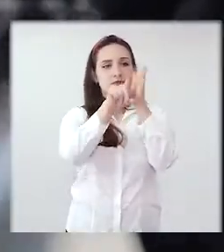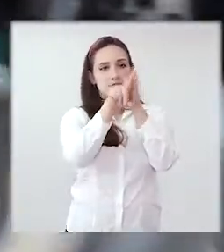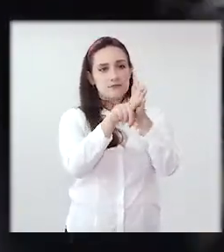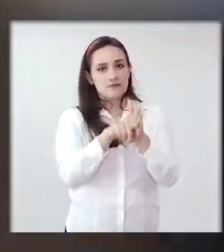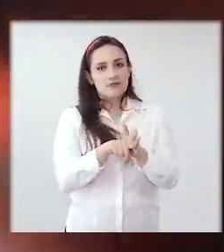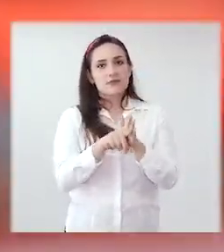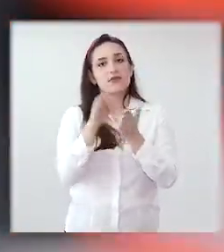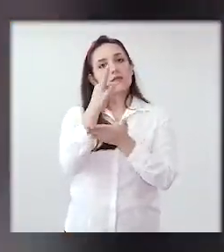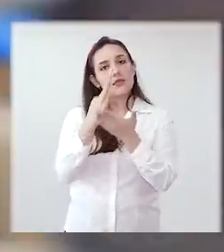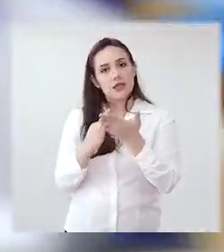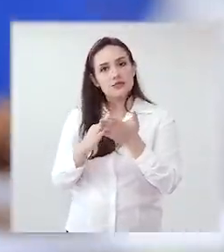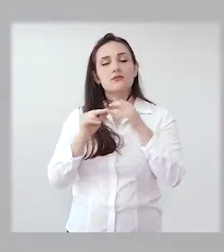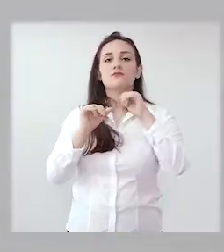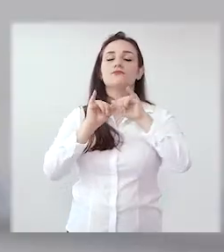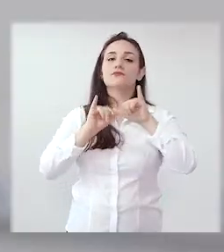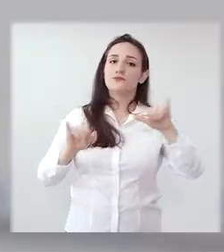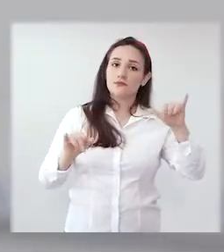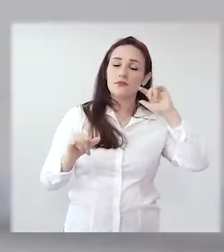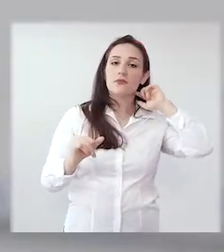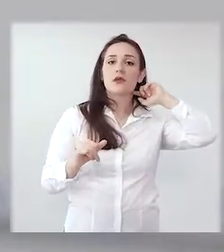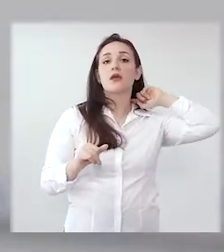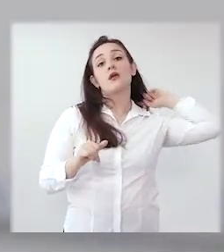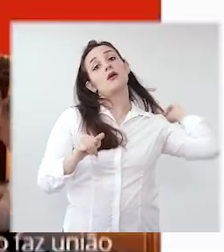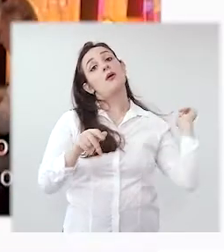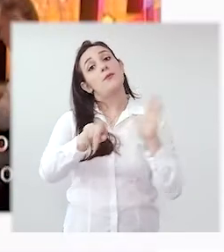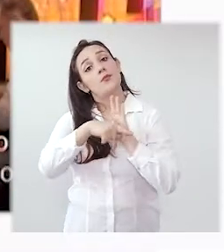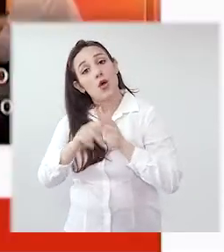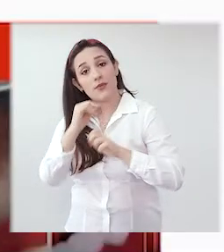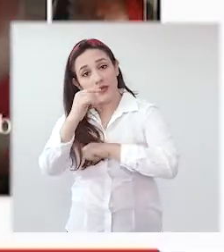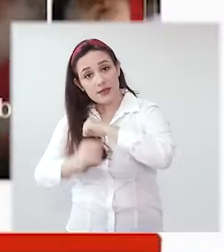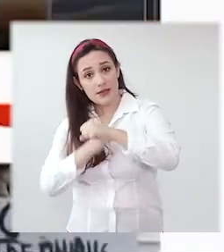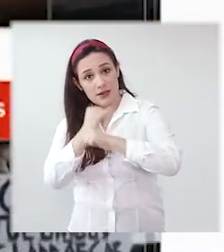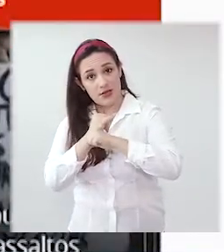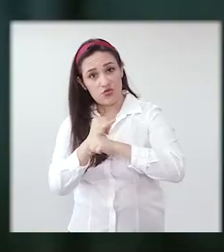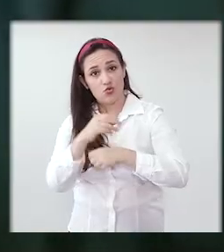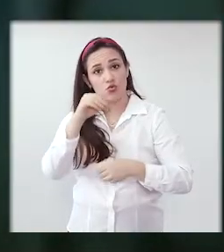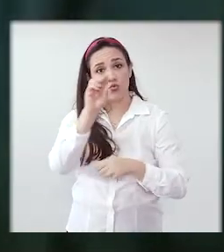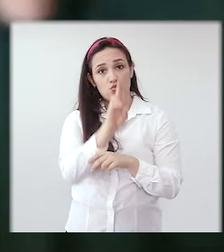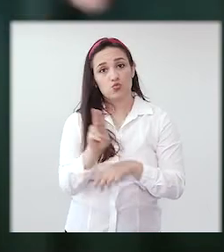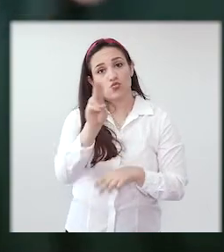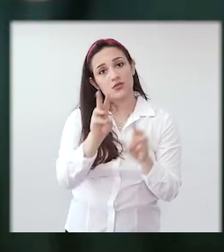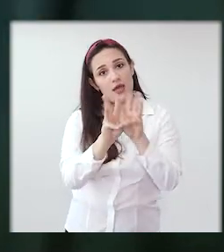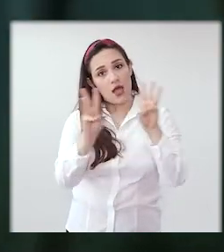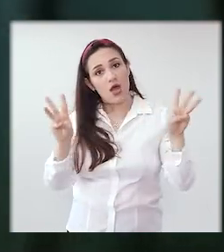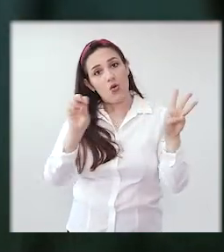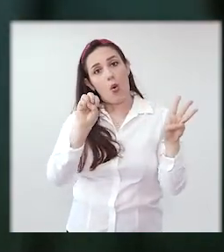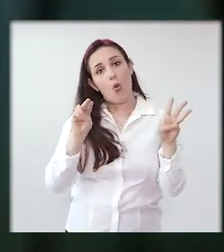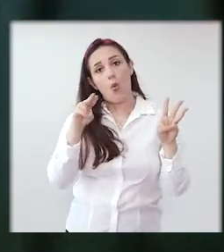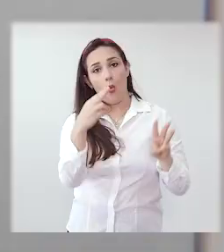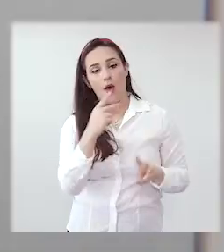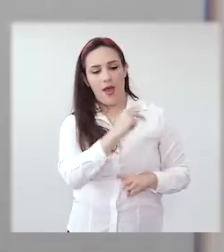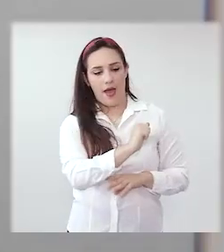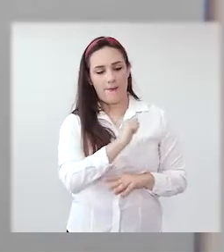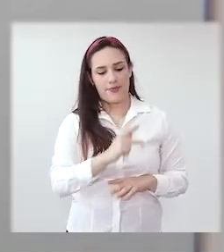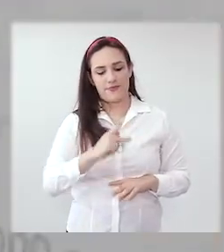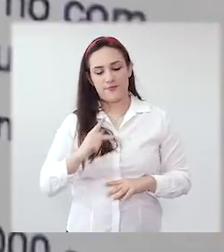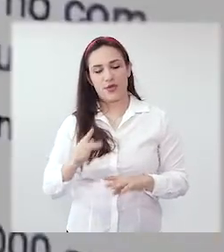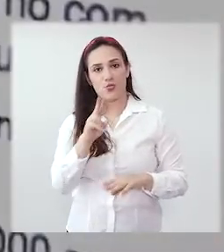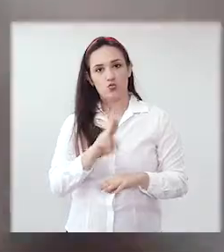e difusão de notícias por meio da internet em websites ou aplicativos dedicados.